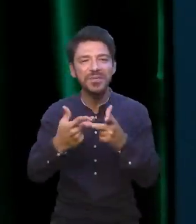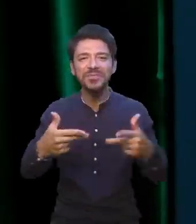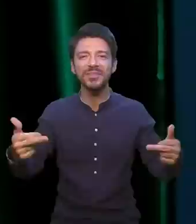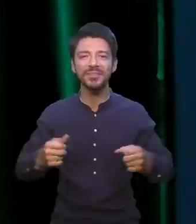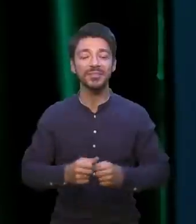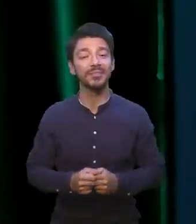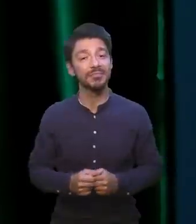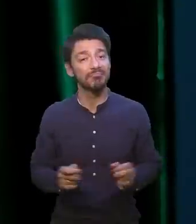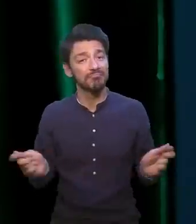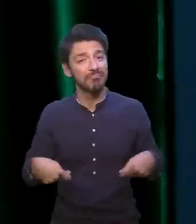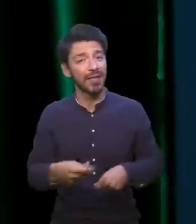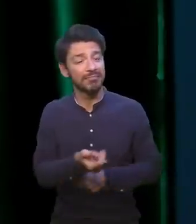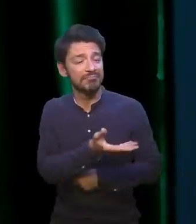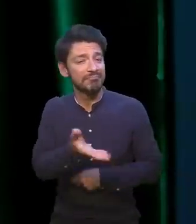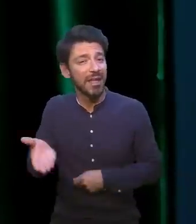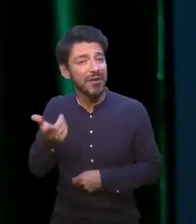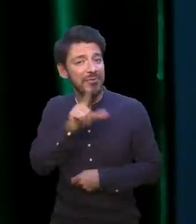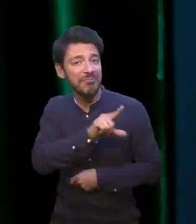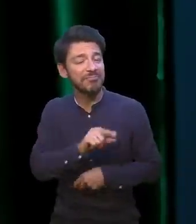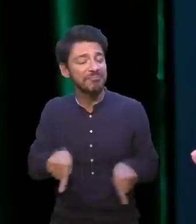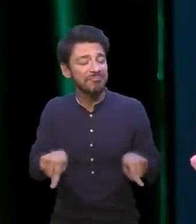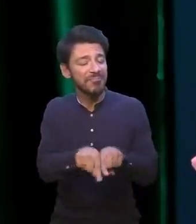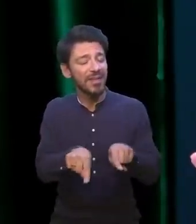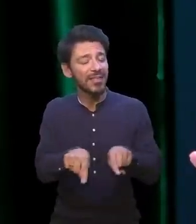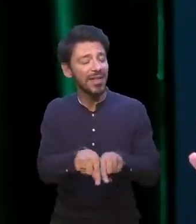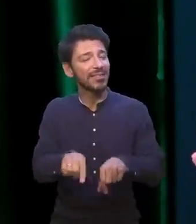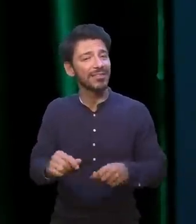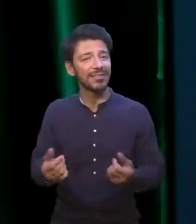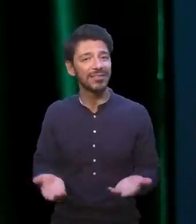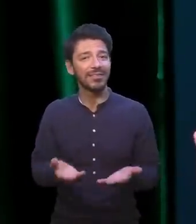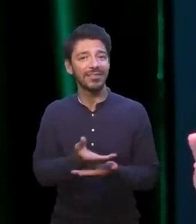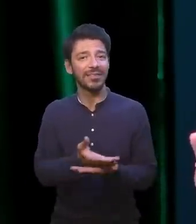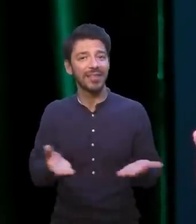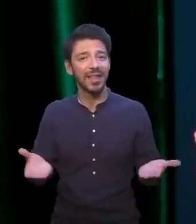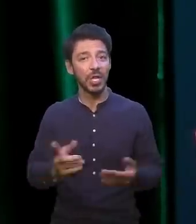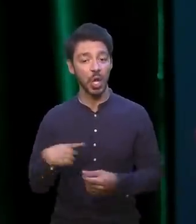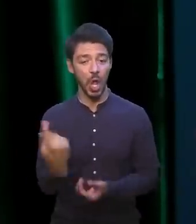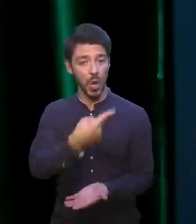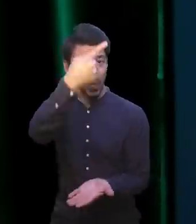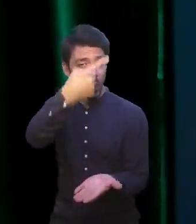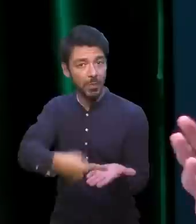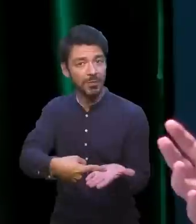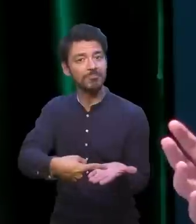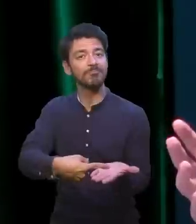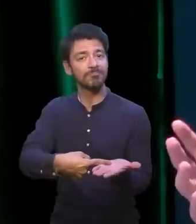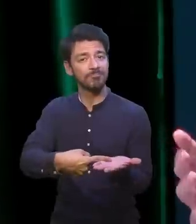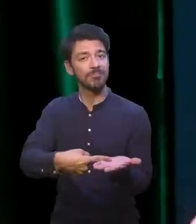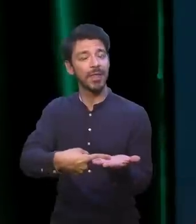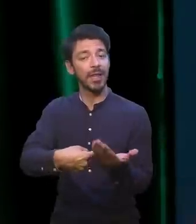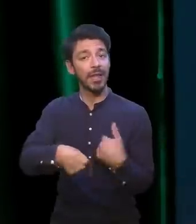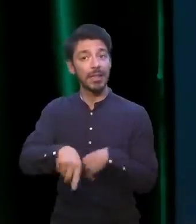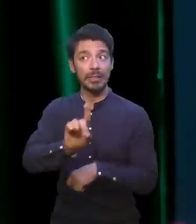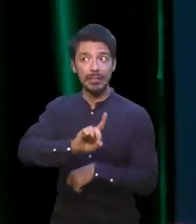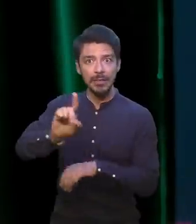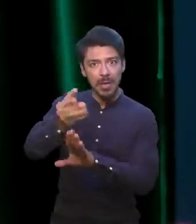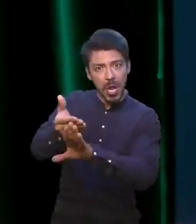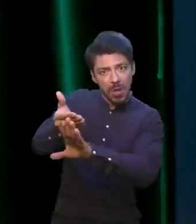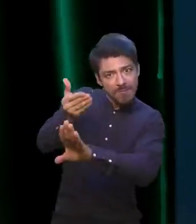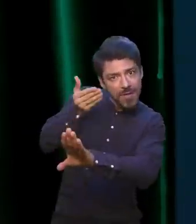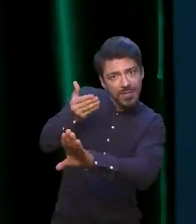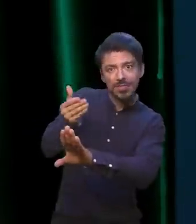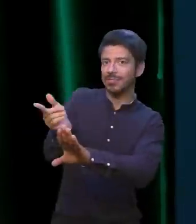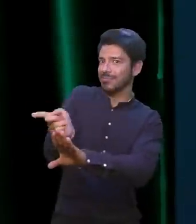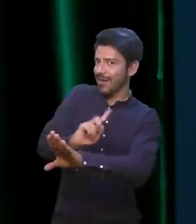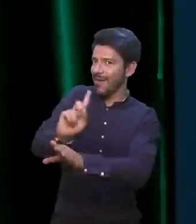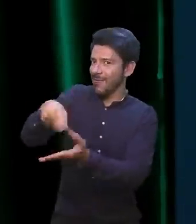Nada impede, temos que nos divertir, mas muitos não vão compreendendo o nosso compromisso com o bem e vão se afastando. É esse sentido que Jesus está